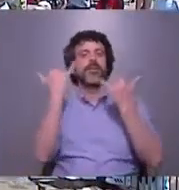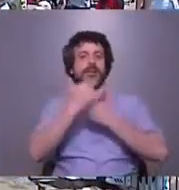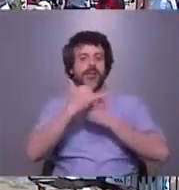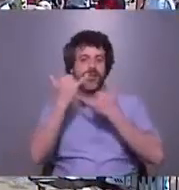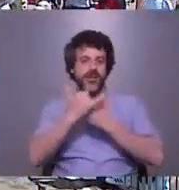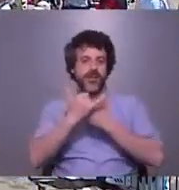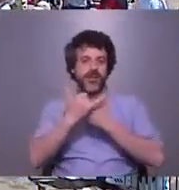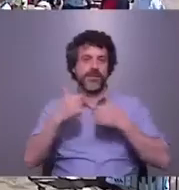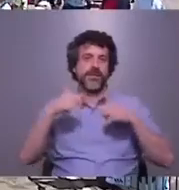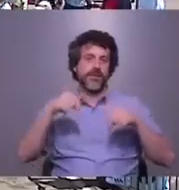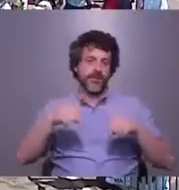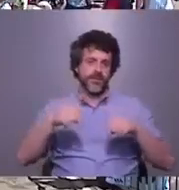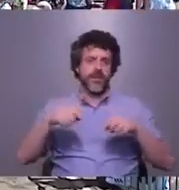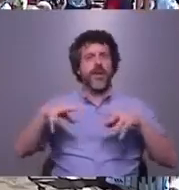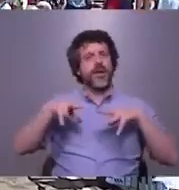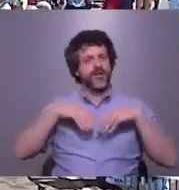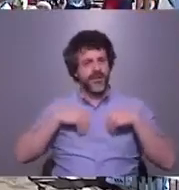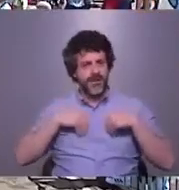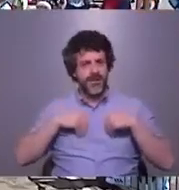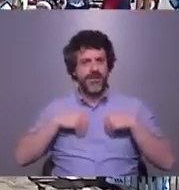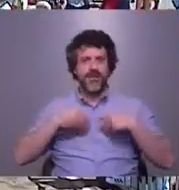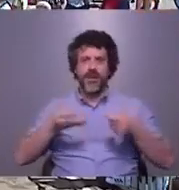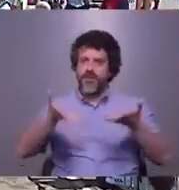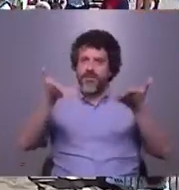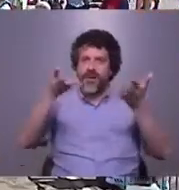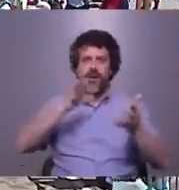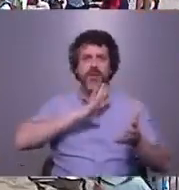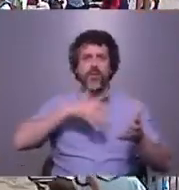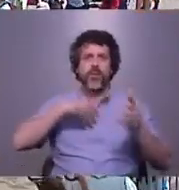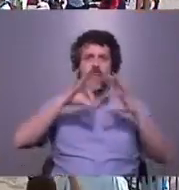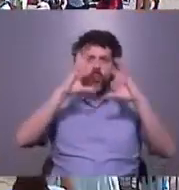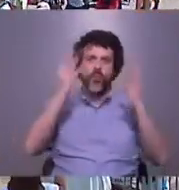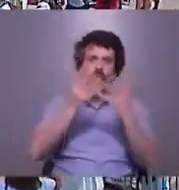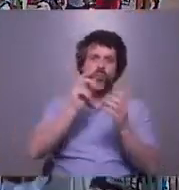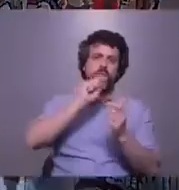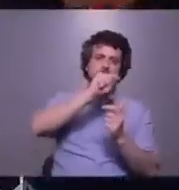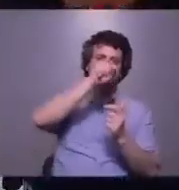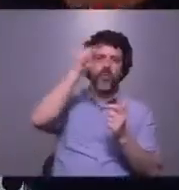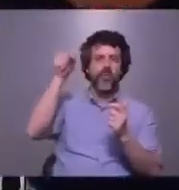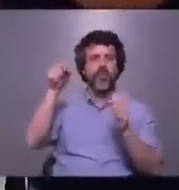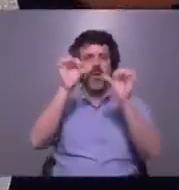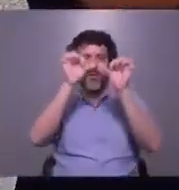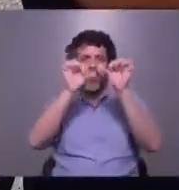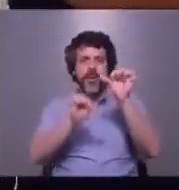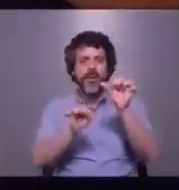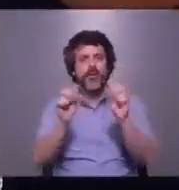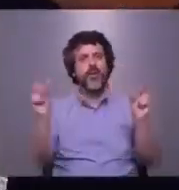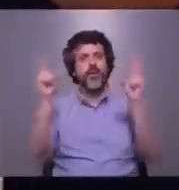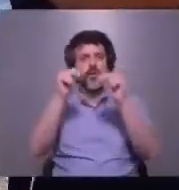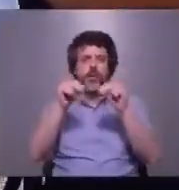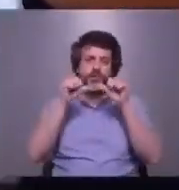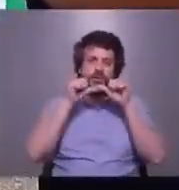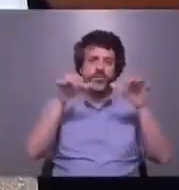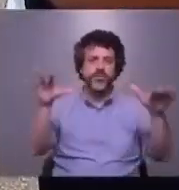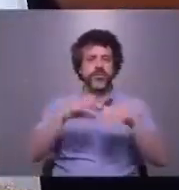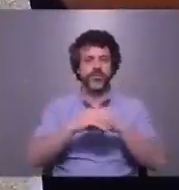que o Senhor hoje nos diz: ide por todo o mundo e anunciai a boa nova. Com os